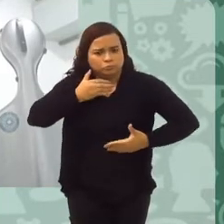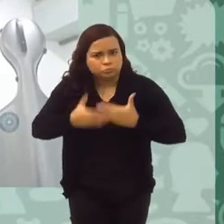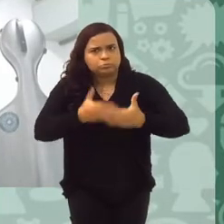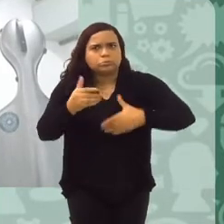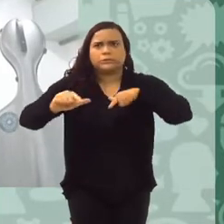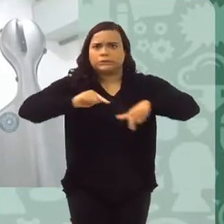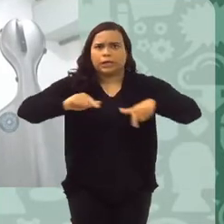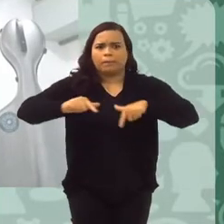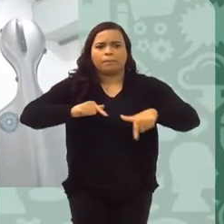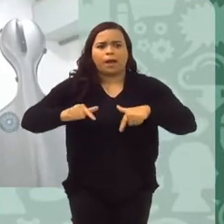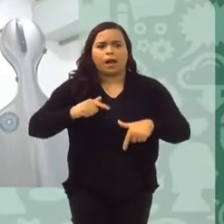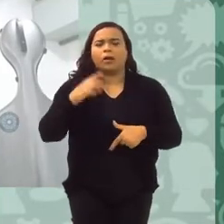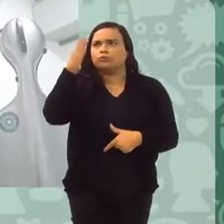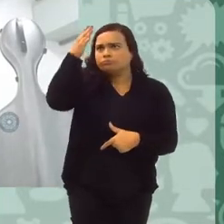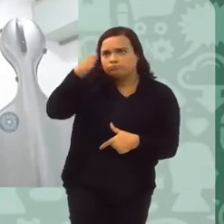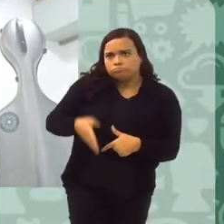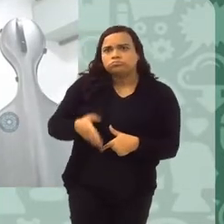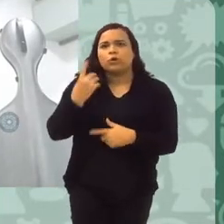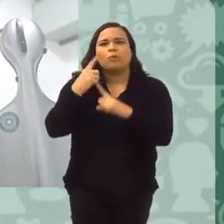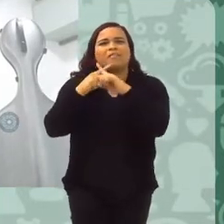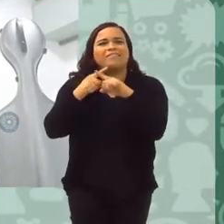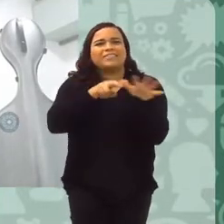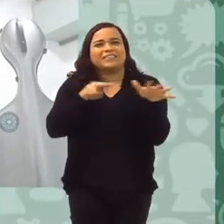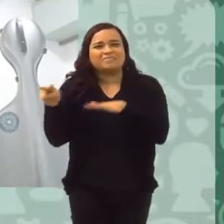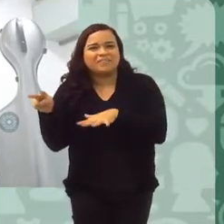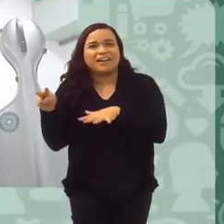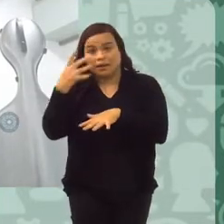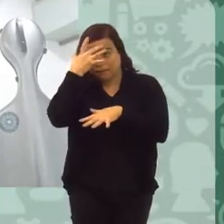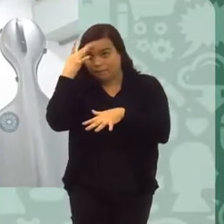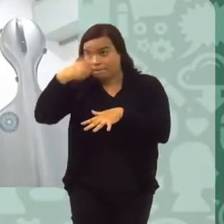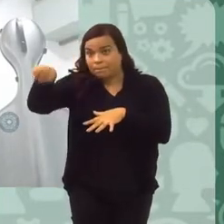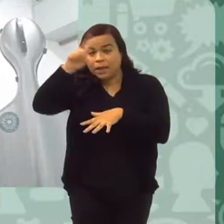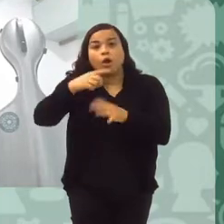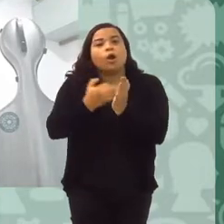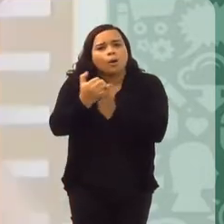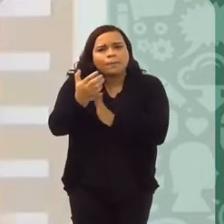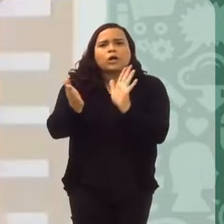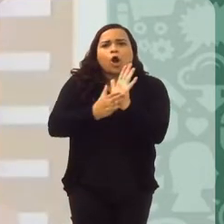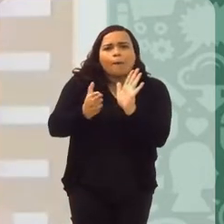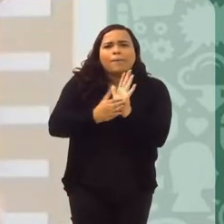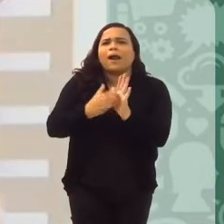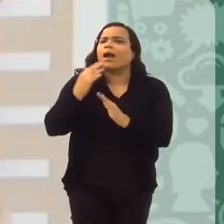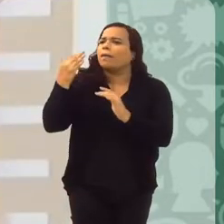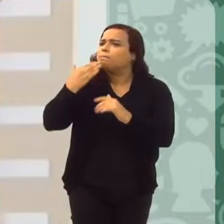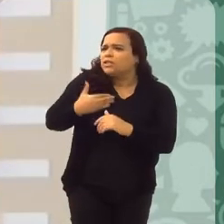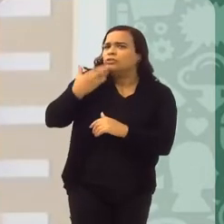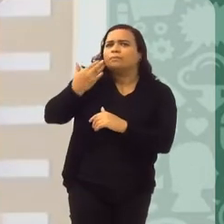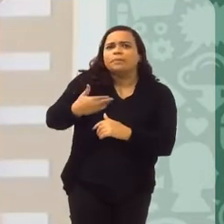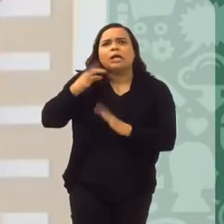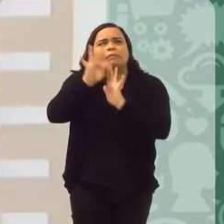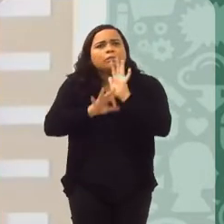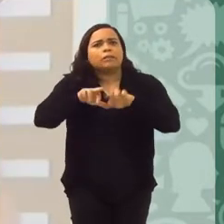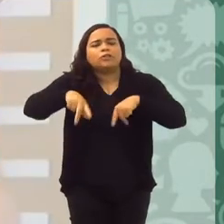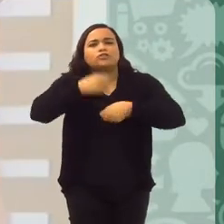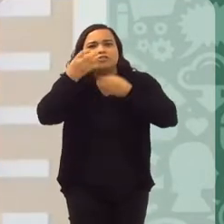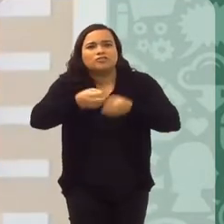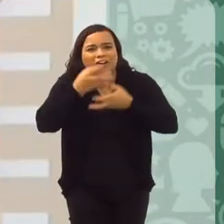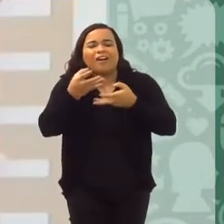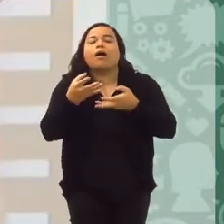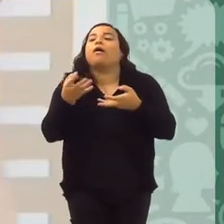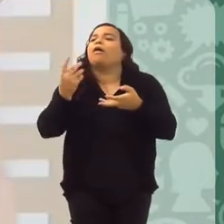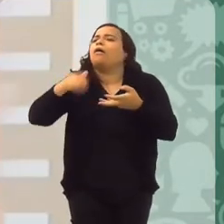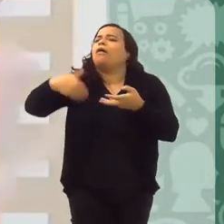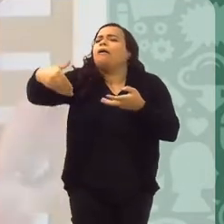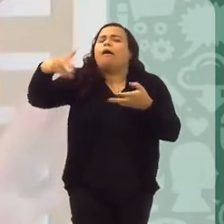fazer uma vez por semana, porque as pessoas começaram a cobrar, então tinham terças de histórias. E aí veio, então, a pandemia. E no dia 15